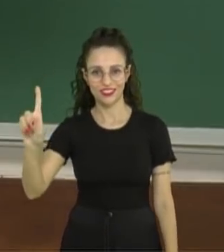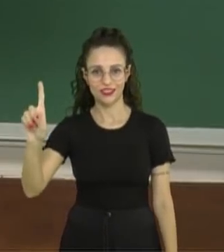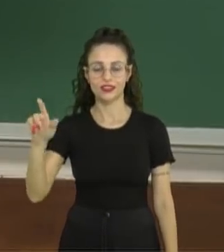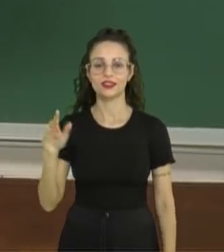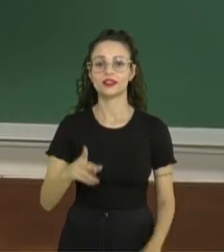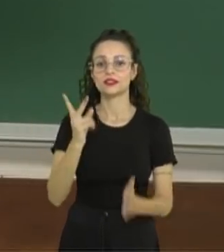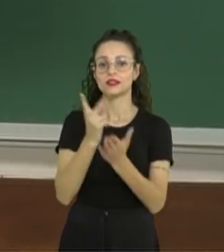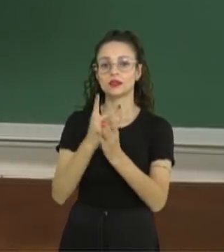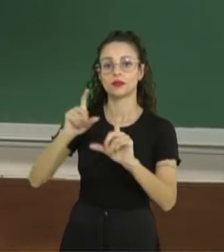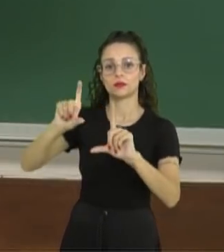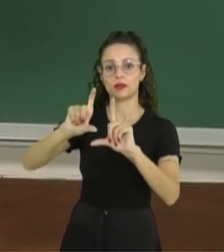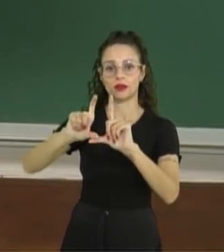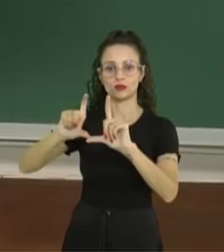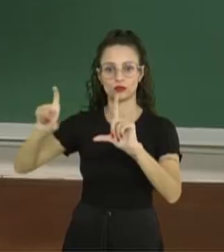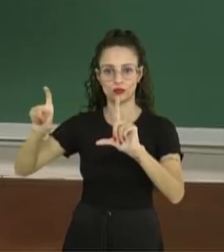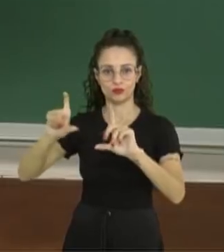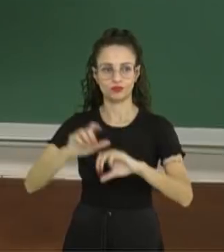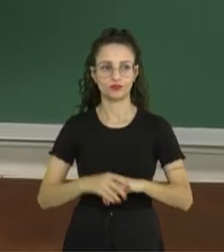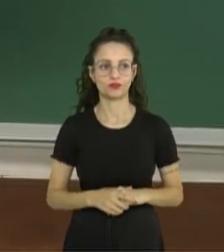sempre maiúsculo, ok?